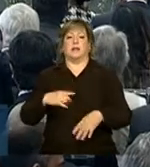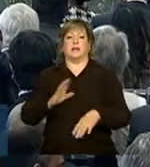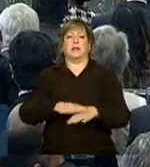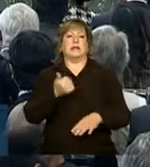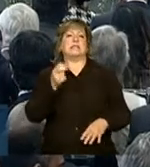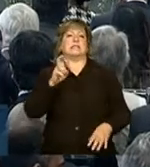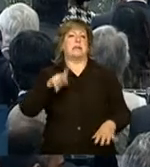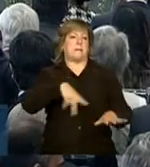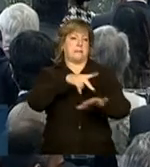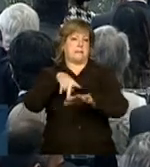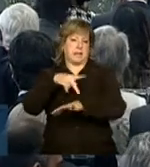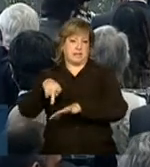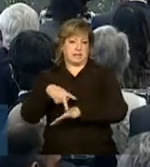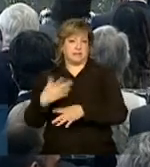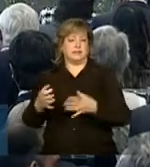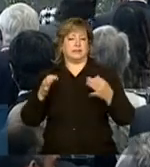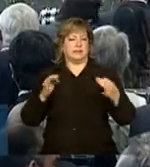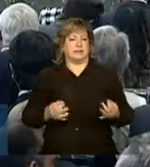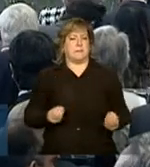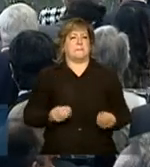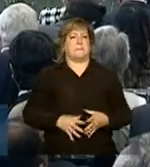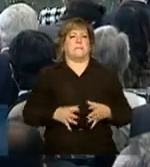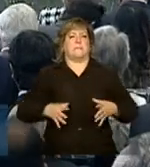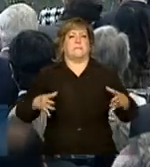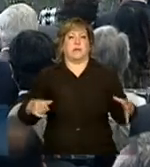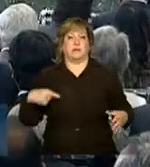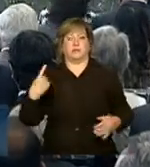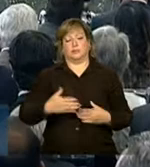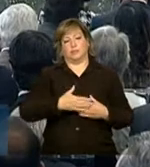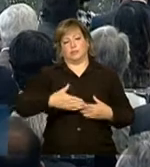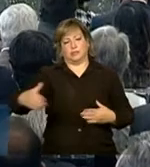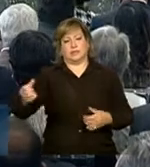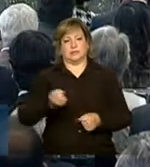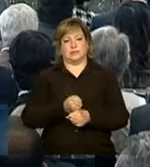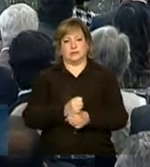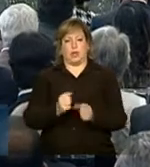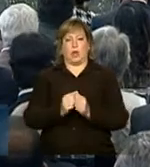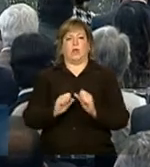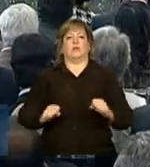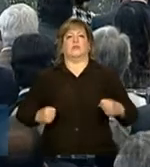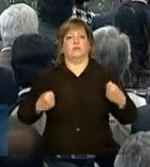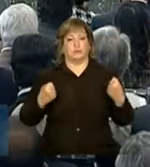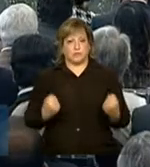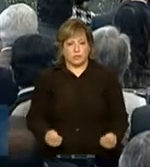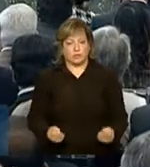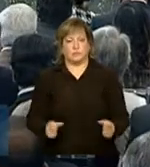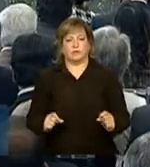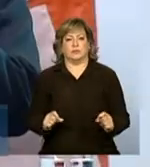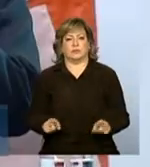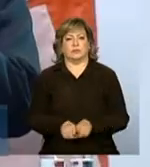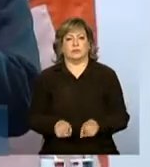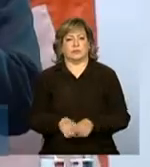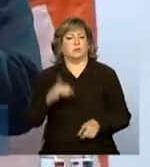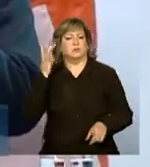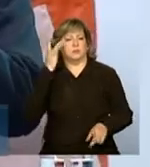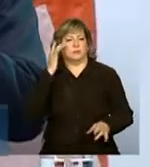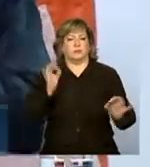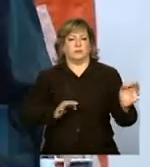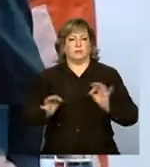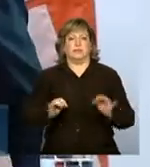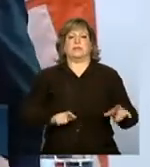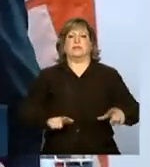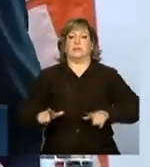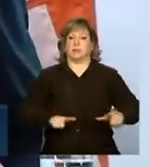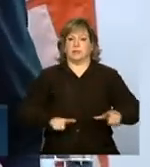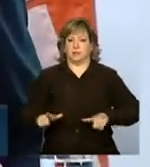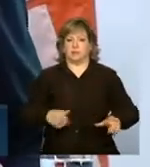15 países, e certamente vai ser muito mais ao longo dos próximos anos, com o esforço, com a dedicação e com o talento dos